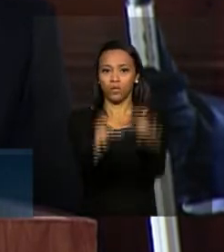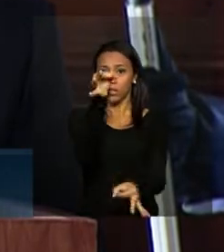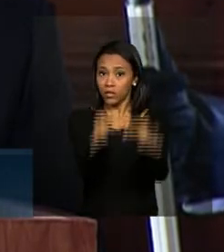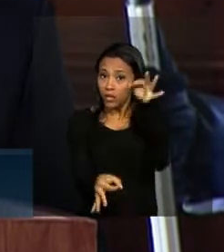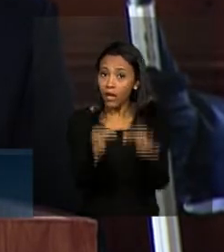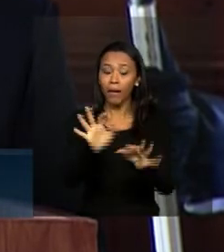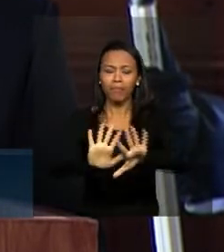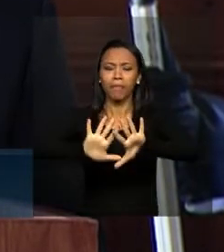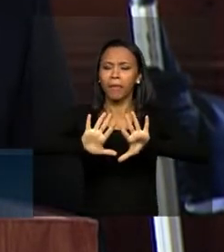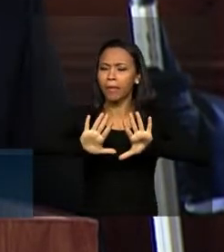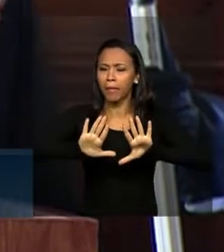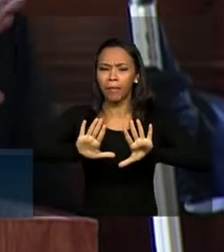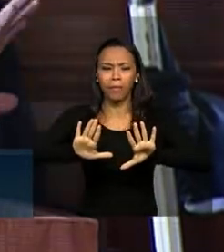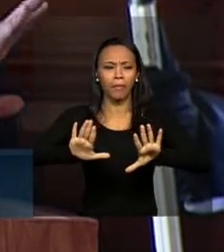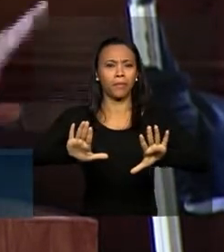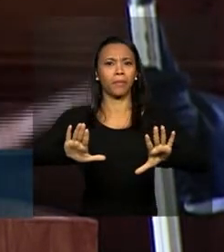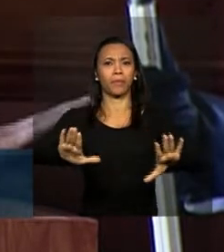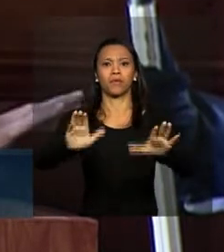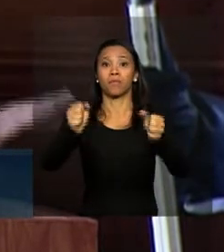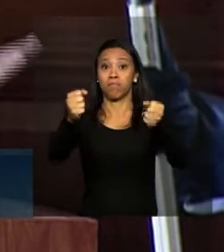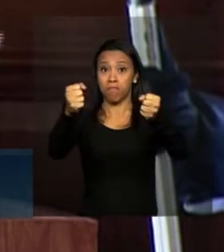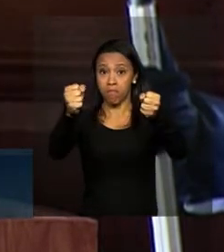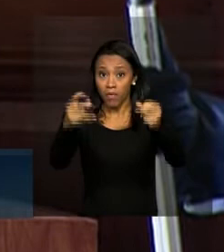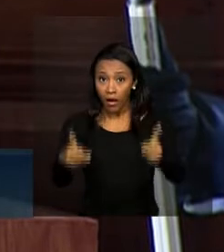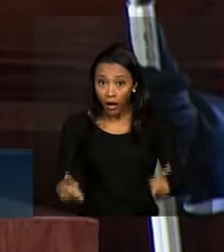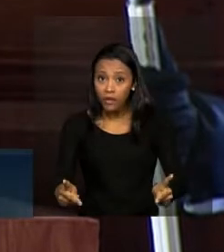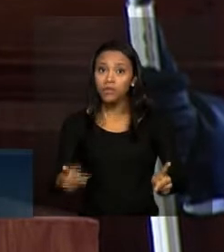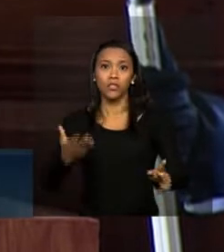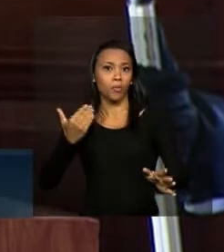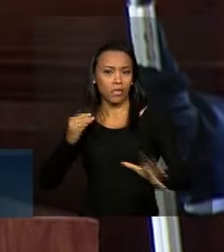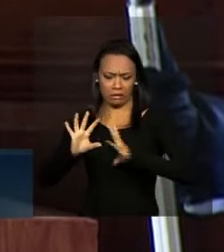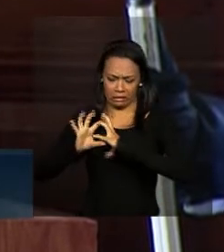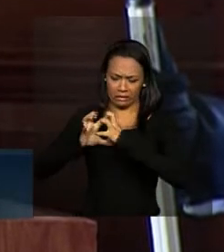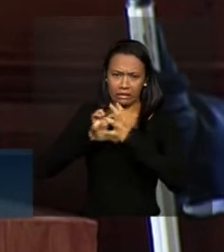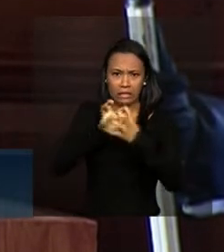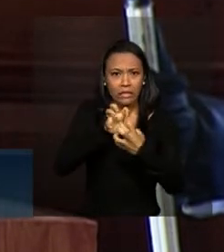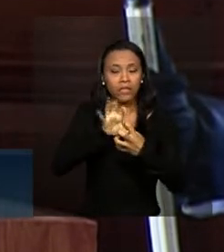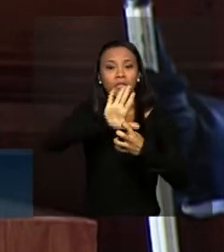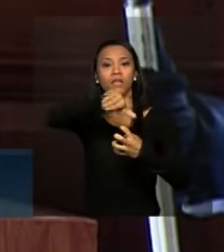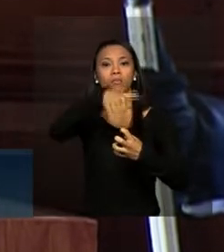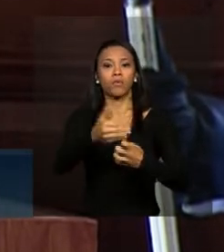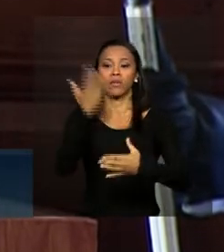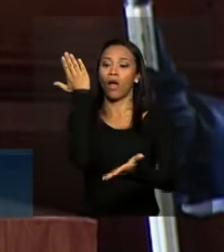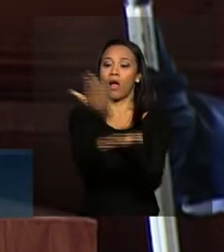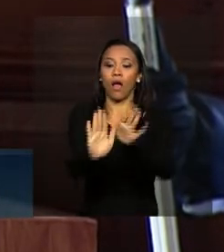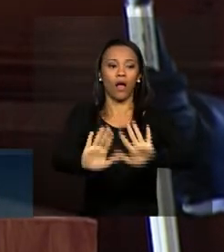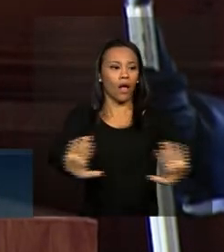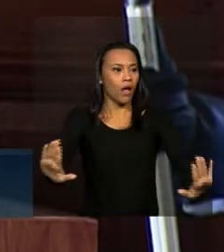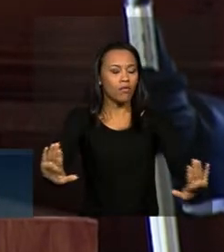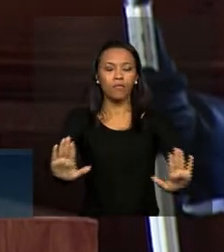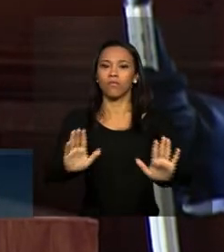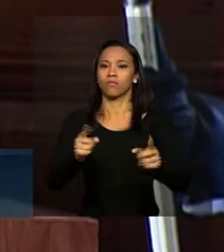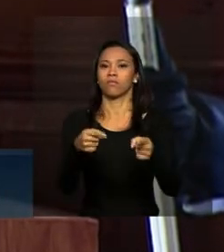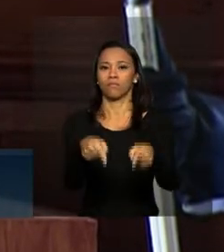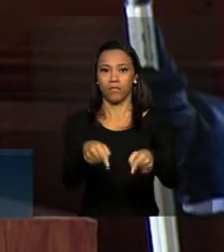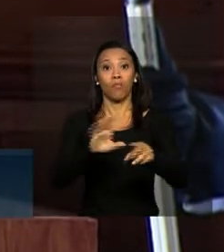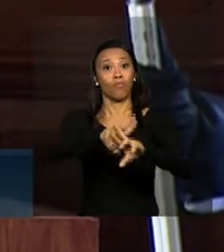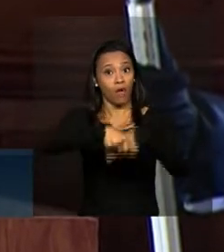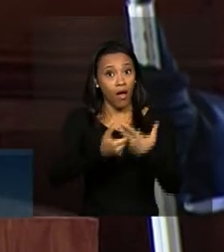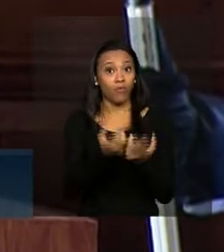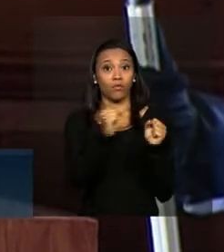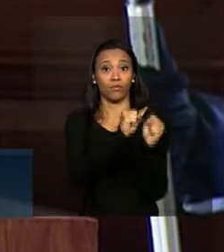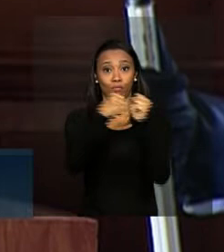pacificação definitiva de um litígio que outrora existia e que deixa de existir pela manifestação do